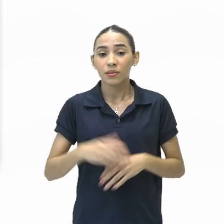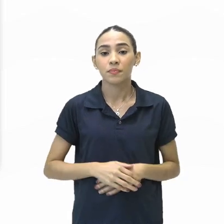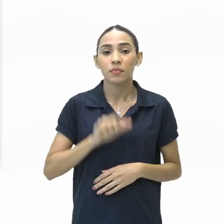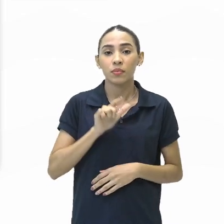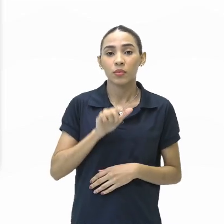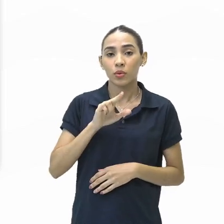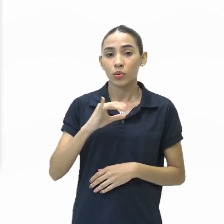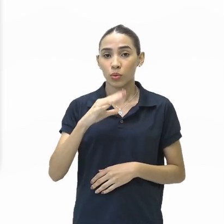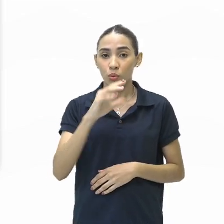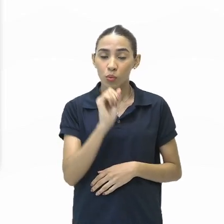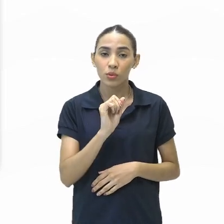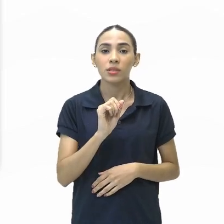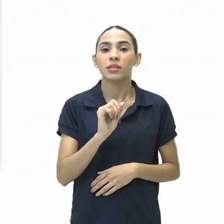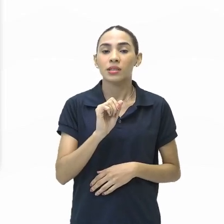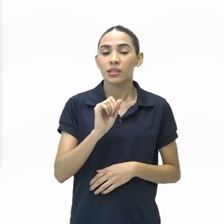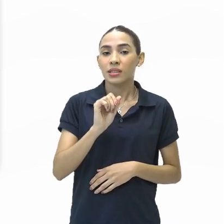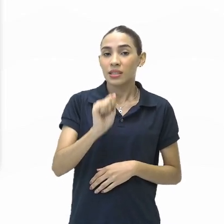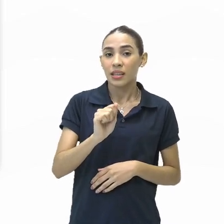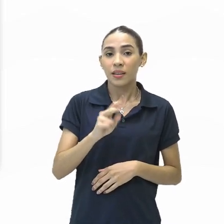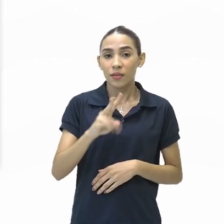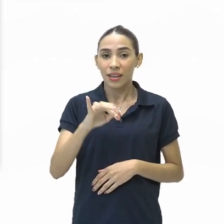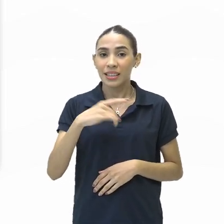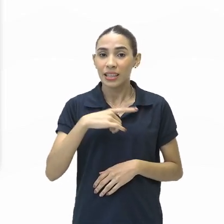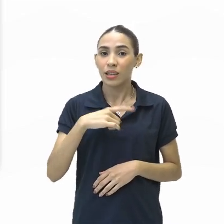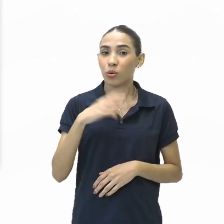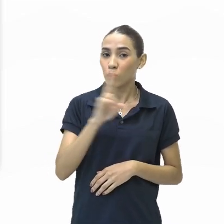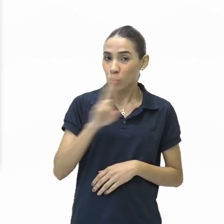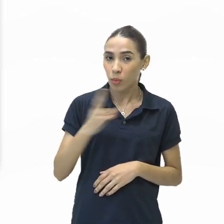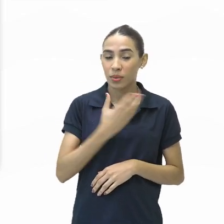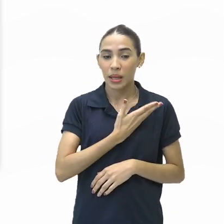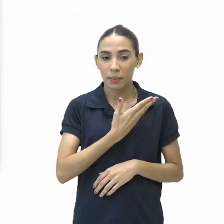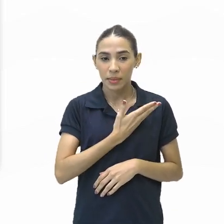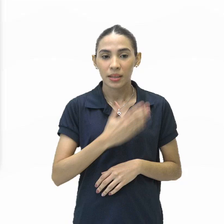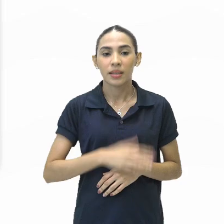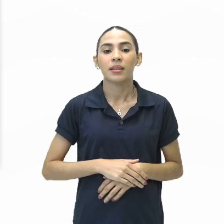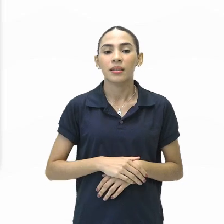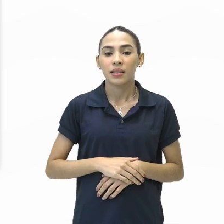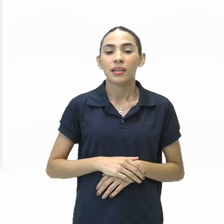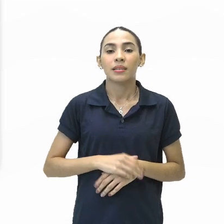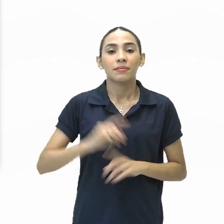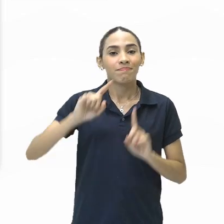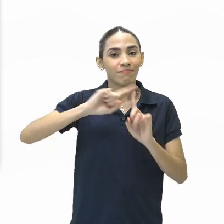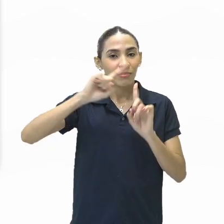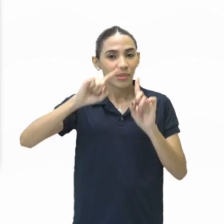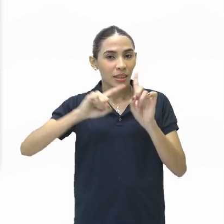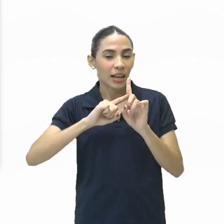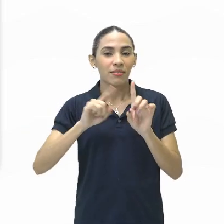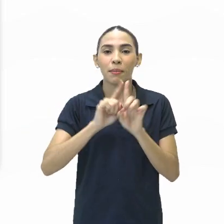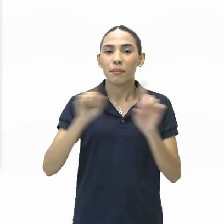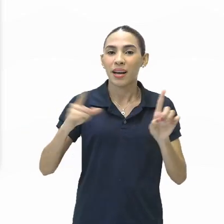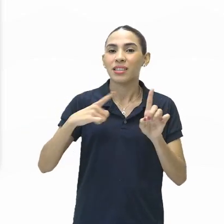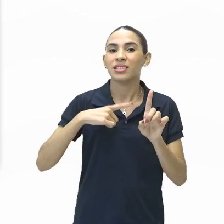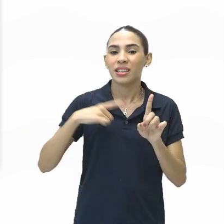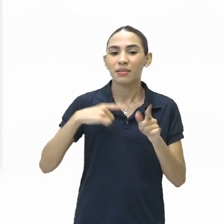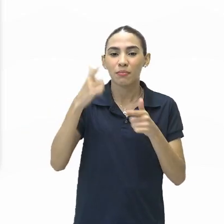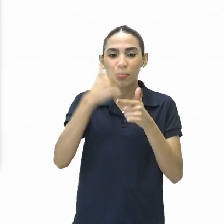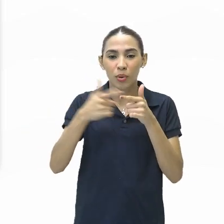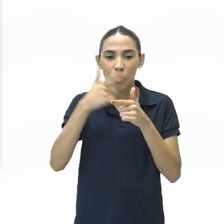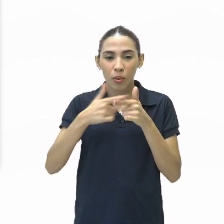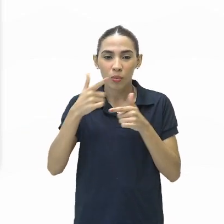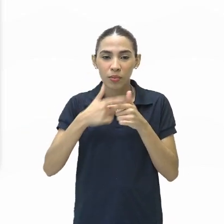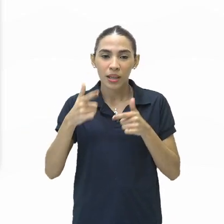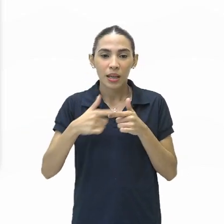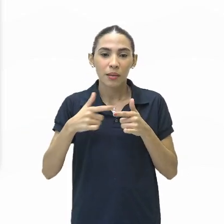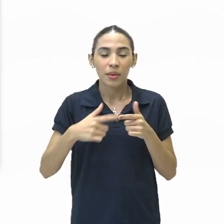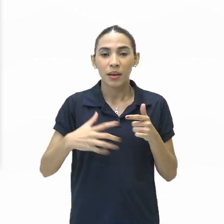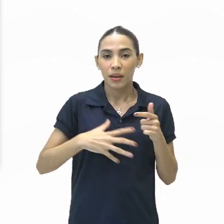que ela recebe, ela vai assumir o nome da amiga falecida, fica grávida, mas tem complicações, nega-se a